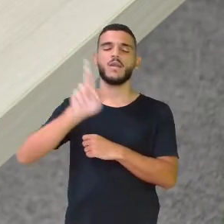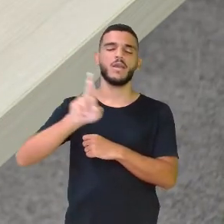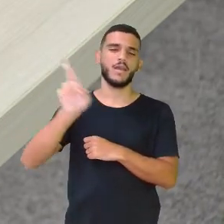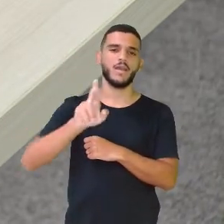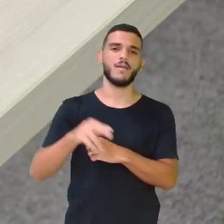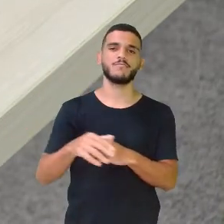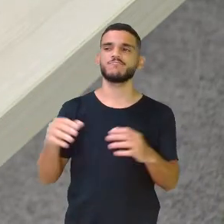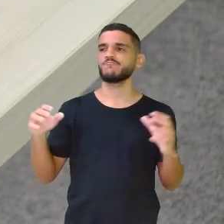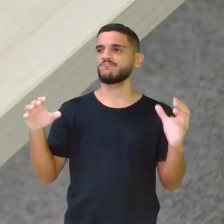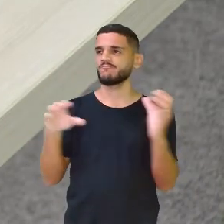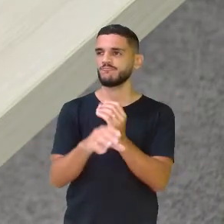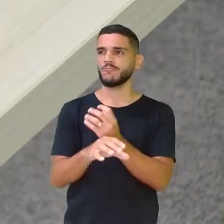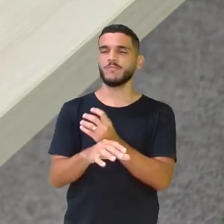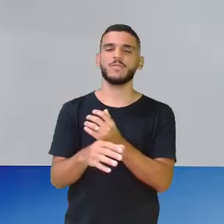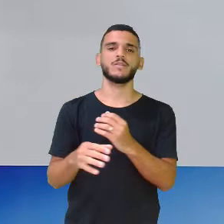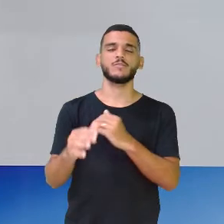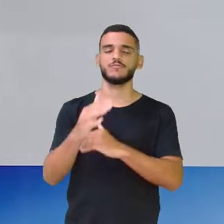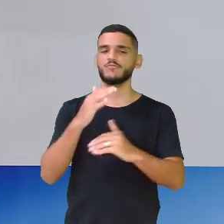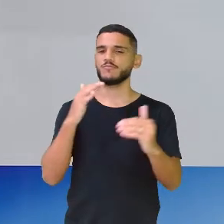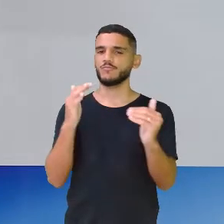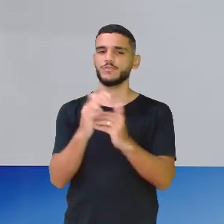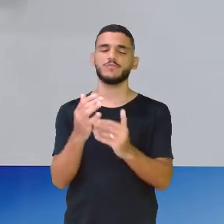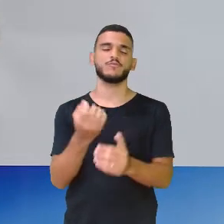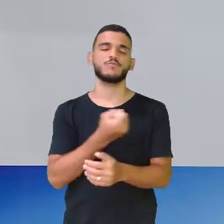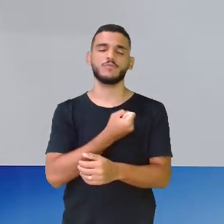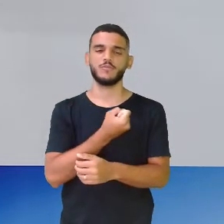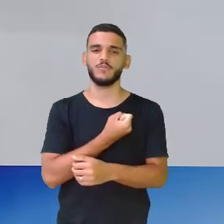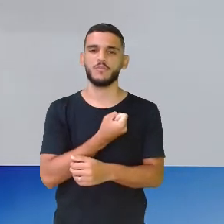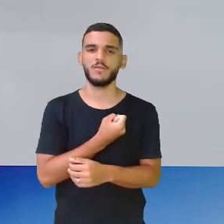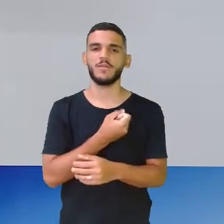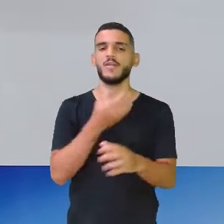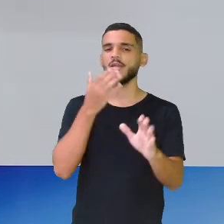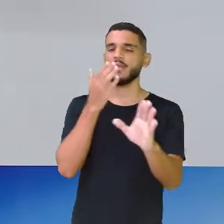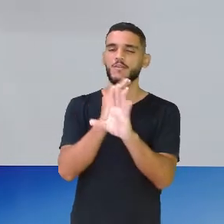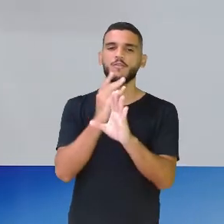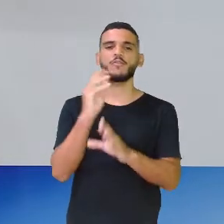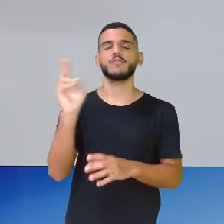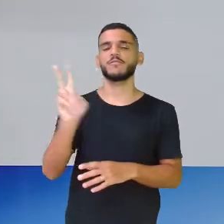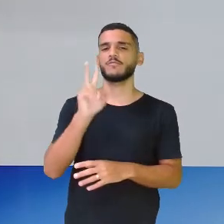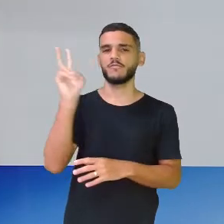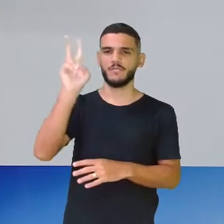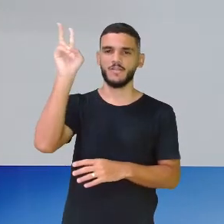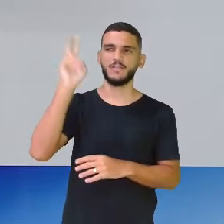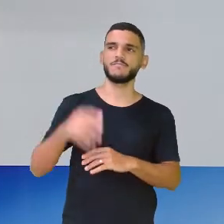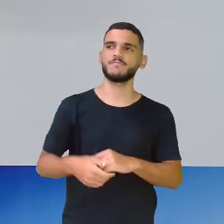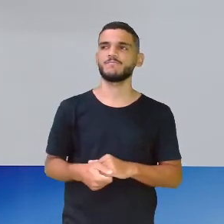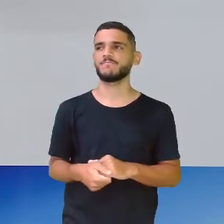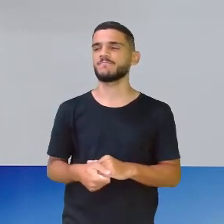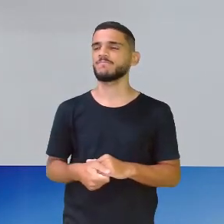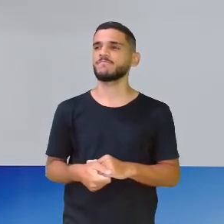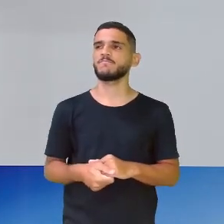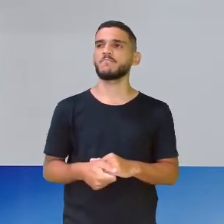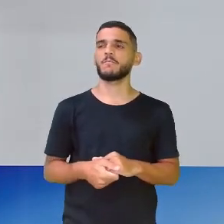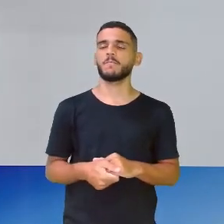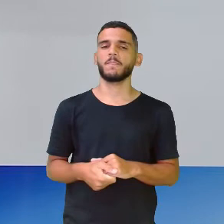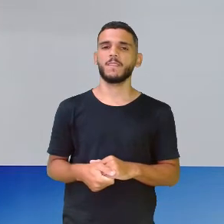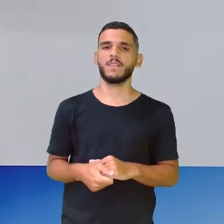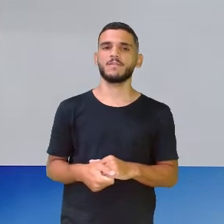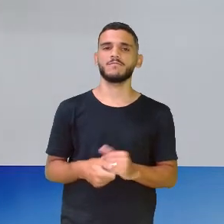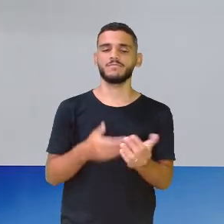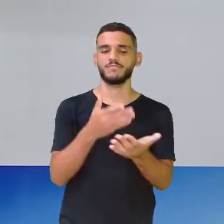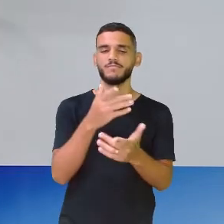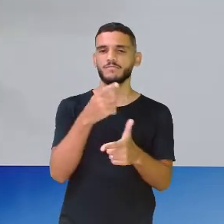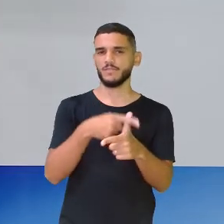Completei o meu inteiro e encontrei o meu valor. Na imagem,